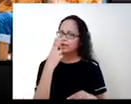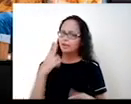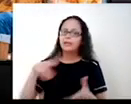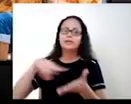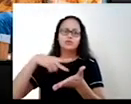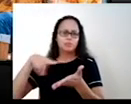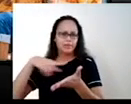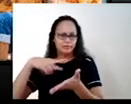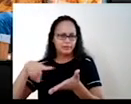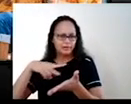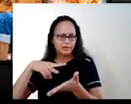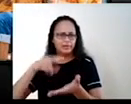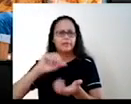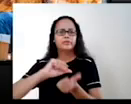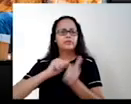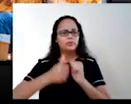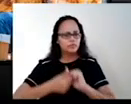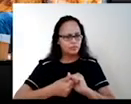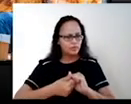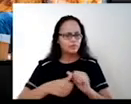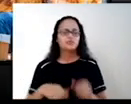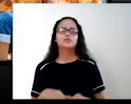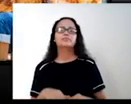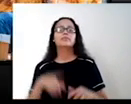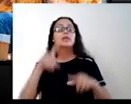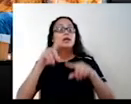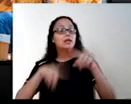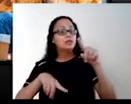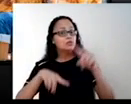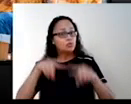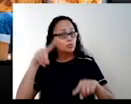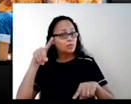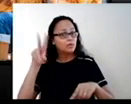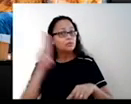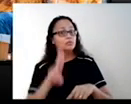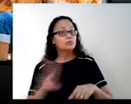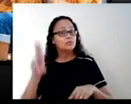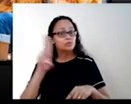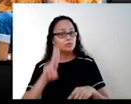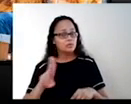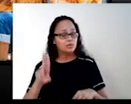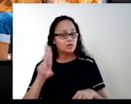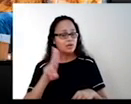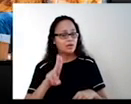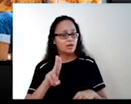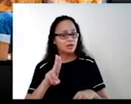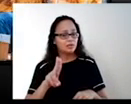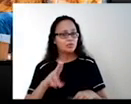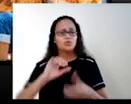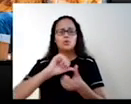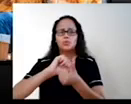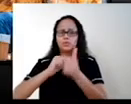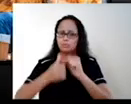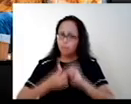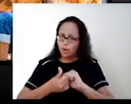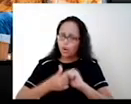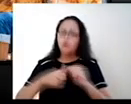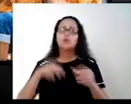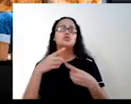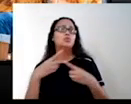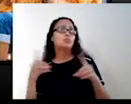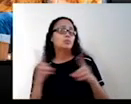origem africana. E instrumentos usados, né, para esses, ou esporte, ou